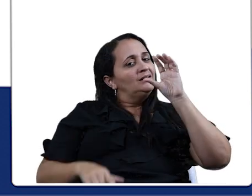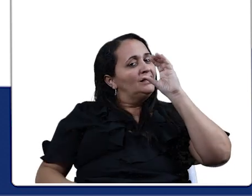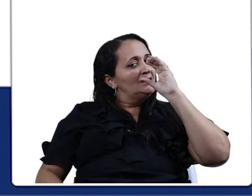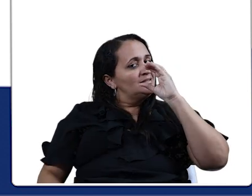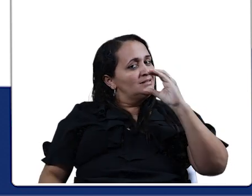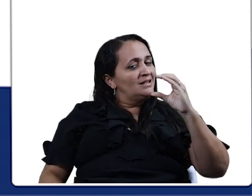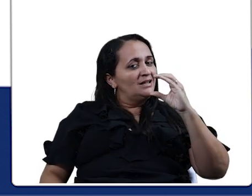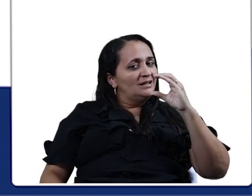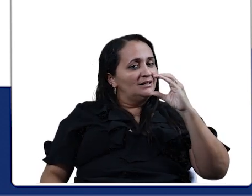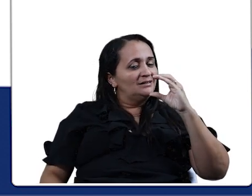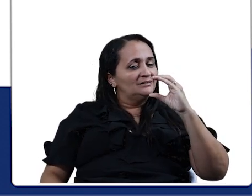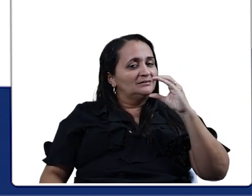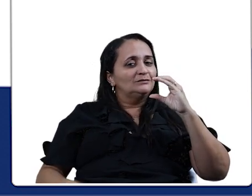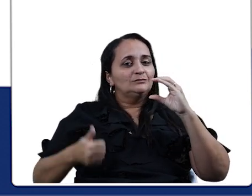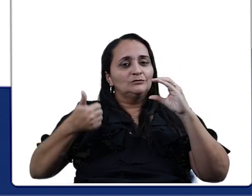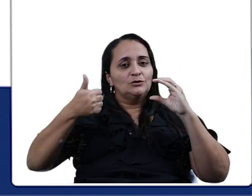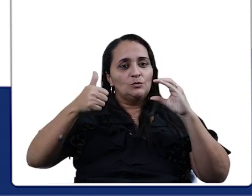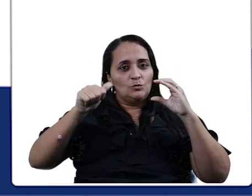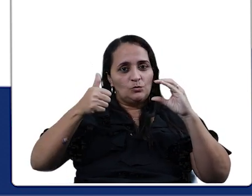Alternativa C,